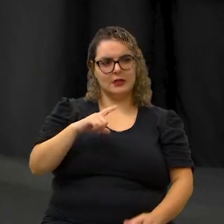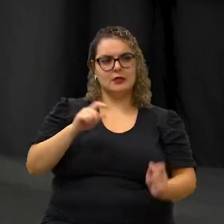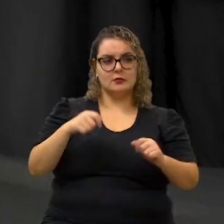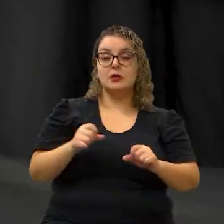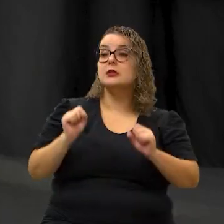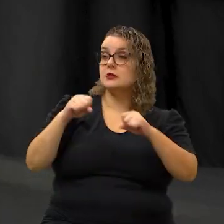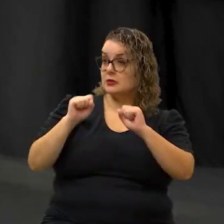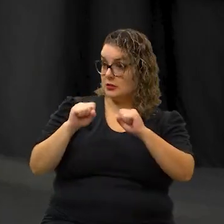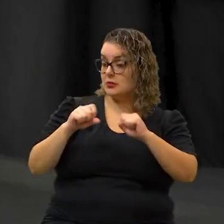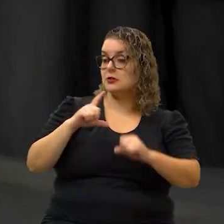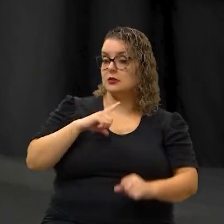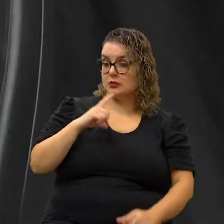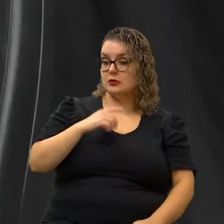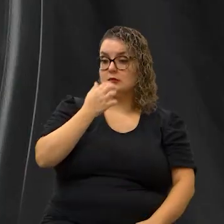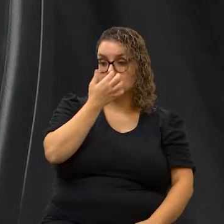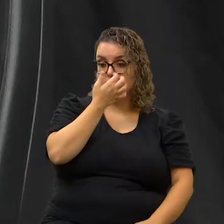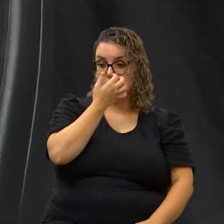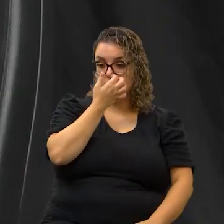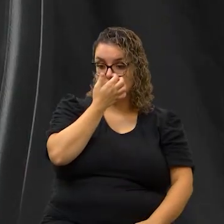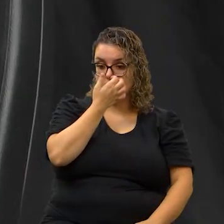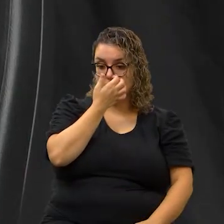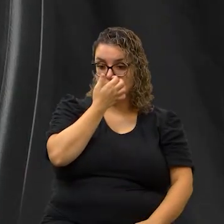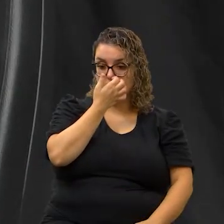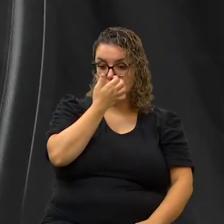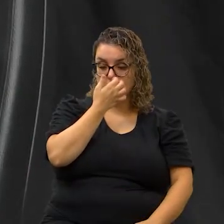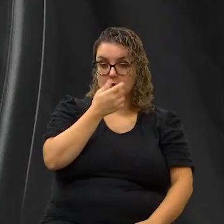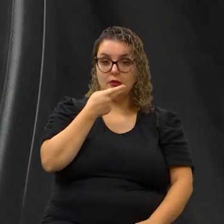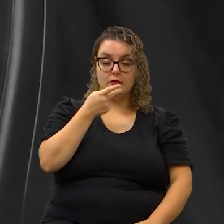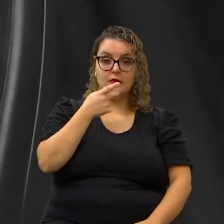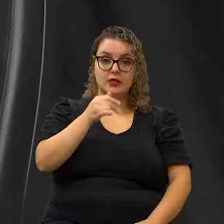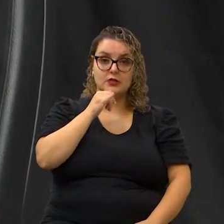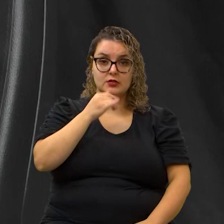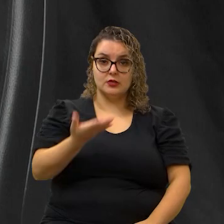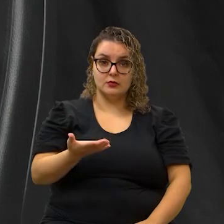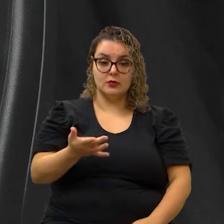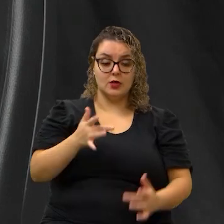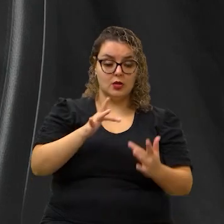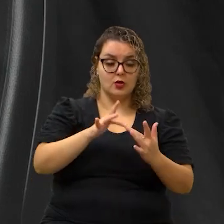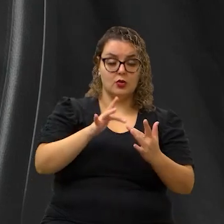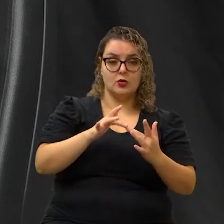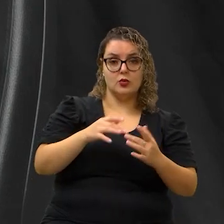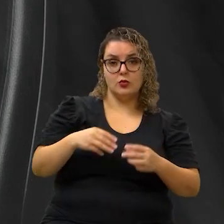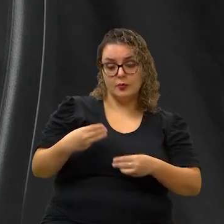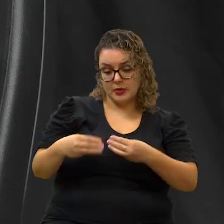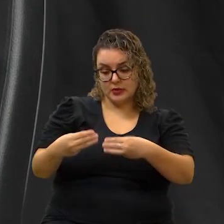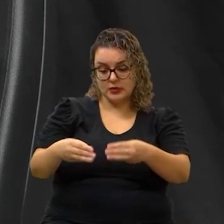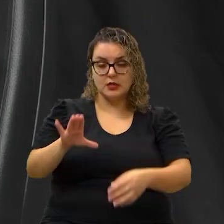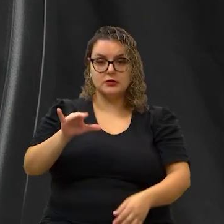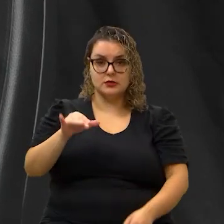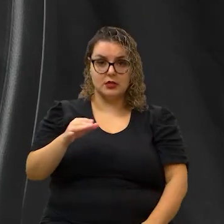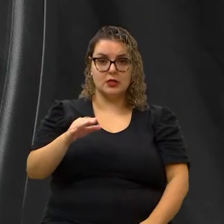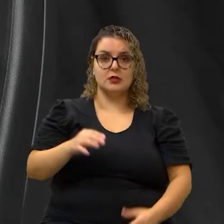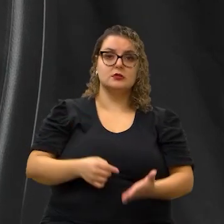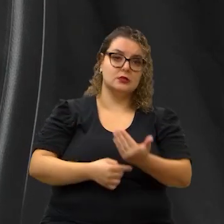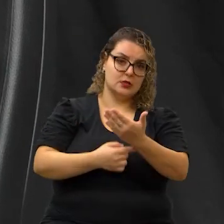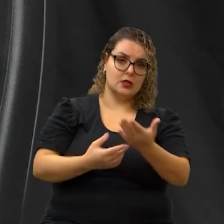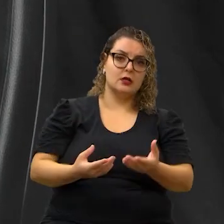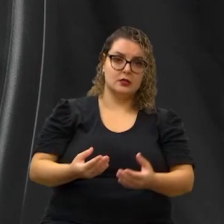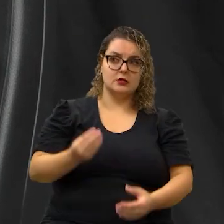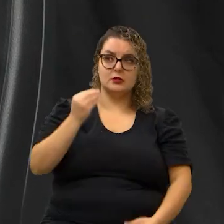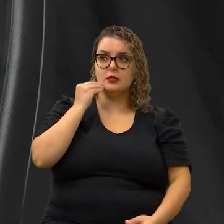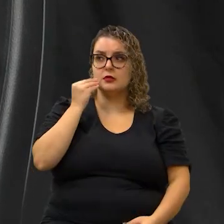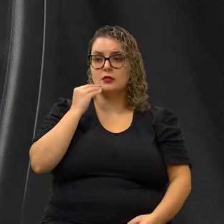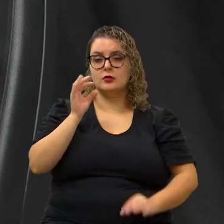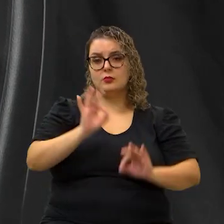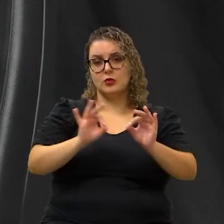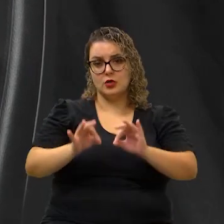essa possibilidade? Existe. Além, eu te dei esse exemplo, que é um contato direto com o Ministério de Ciência e Tecnologia, tentando trazer